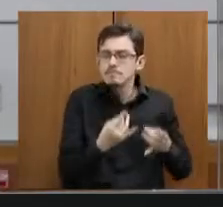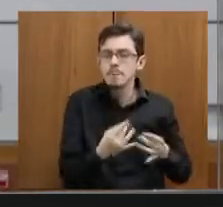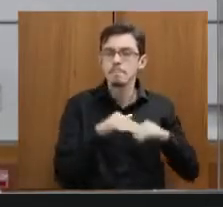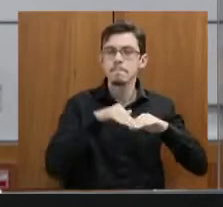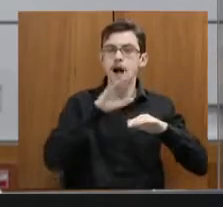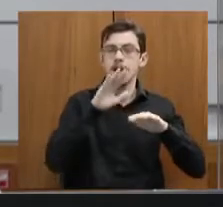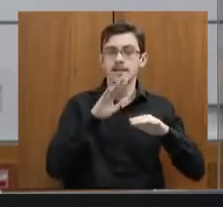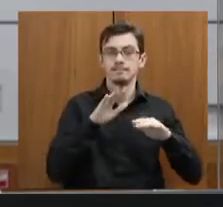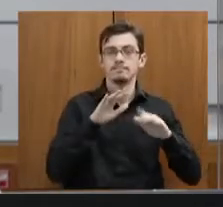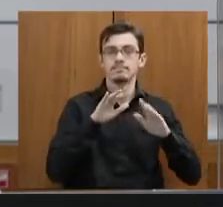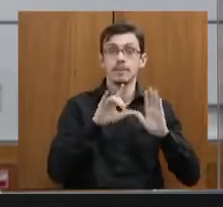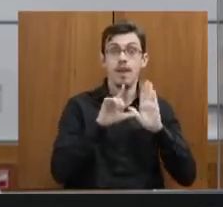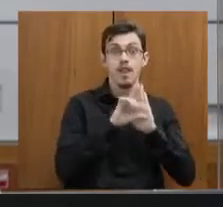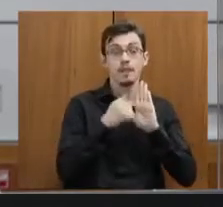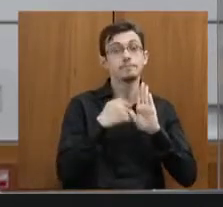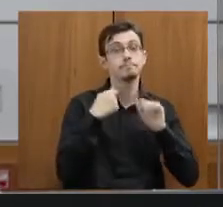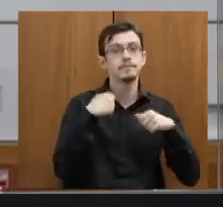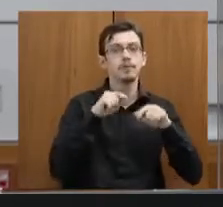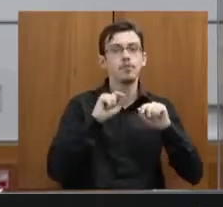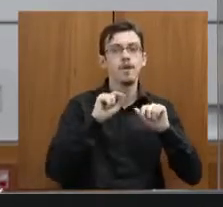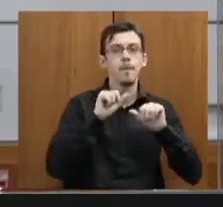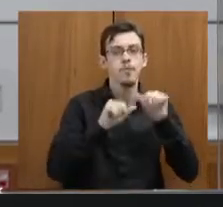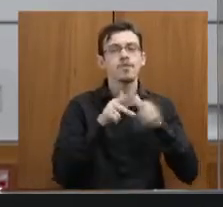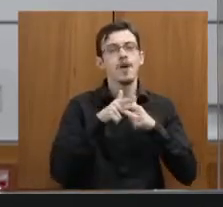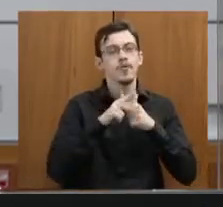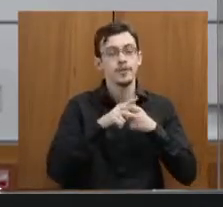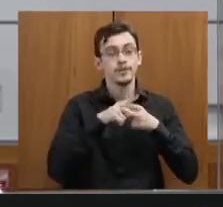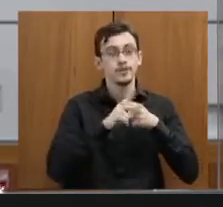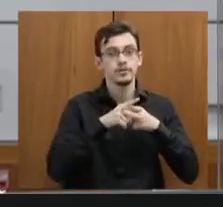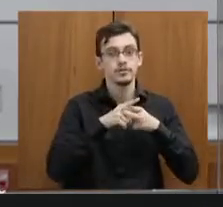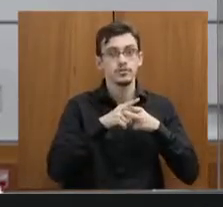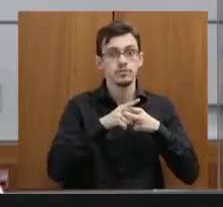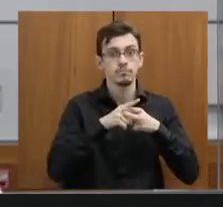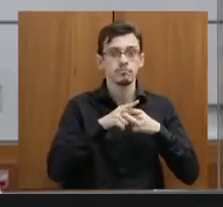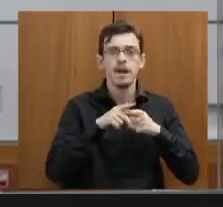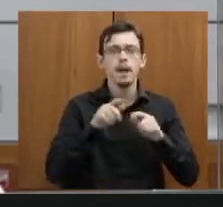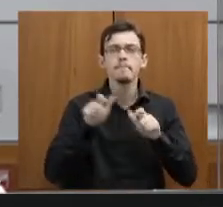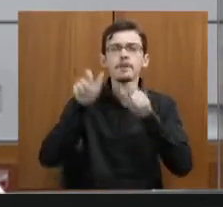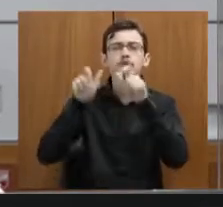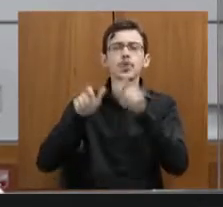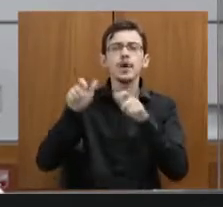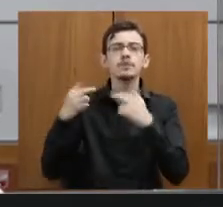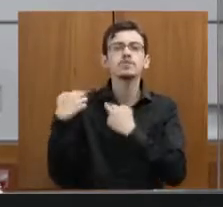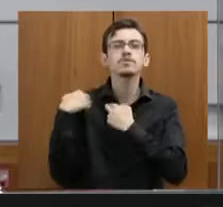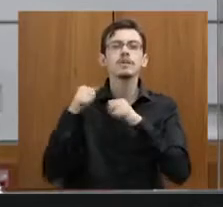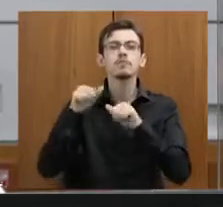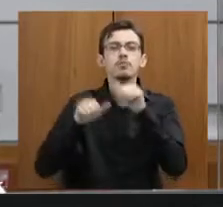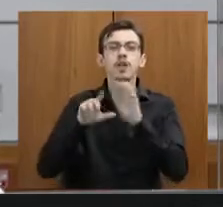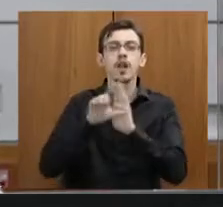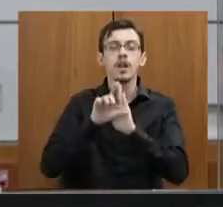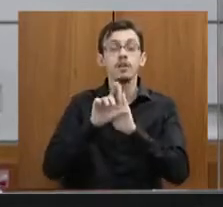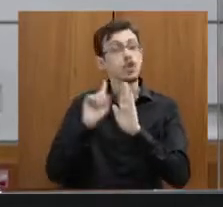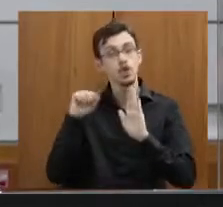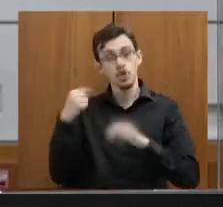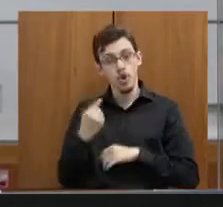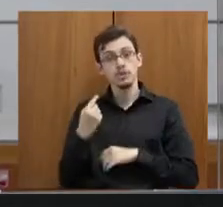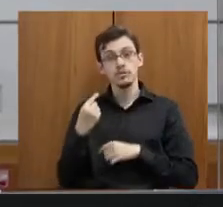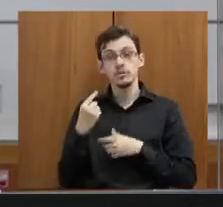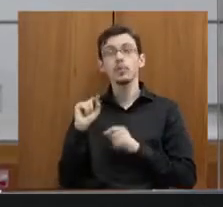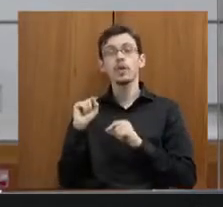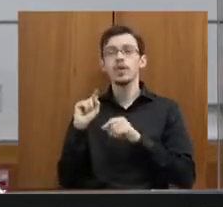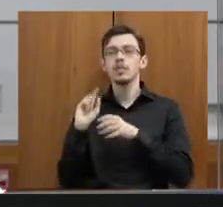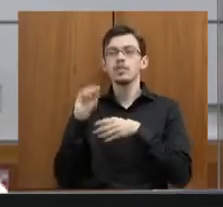então nós vamos mudar essa legislação e para mudar quem tem que fazer isso Nossa então vamos fazer isso pouco para nos